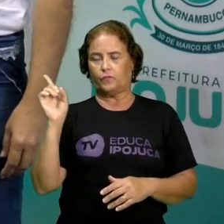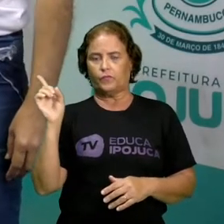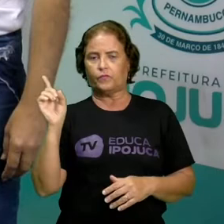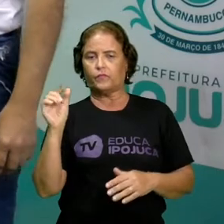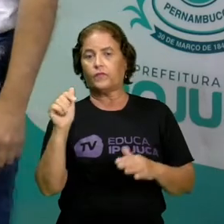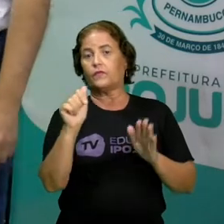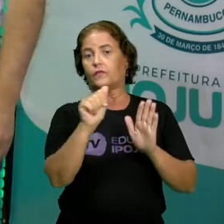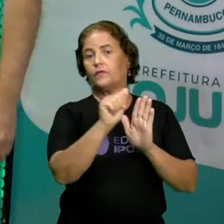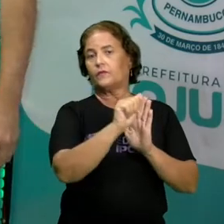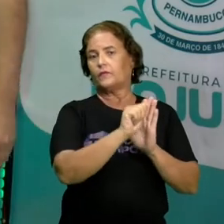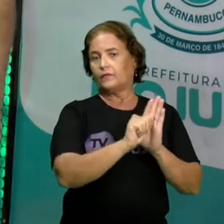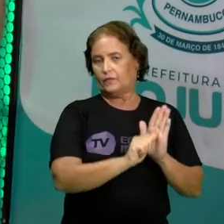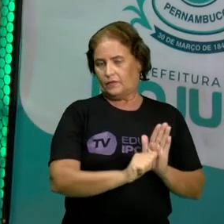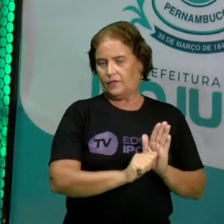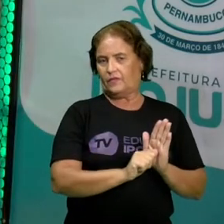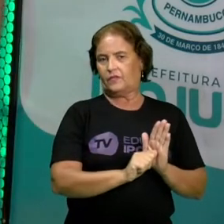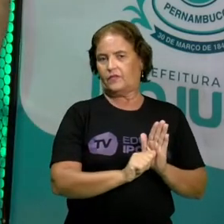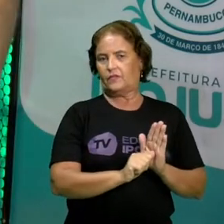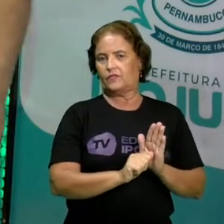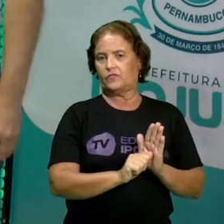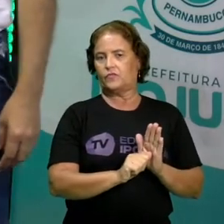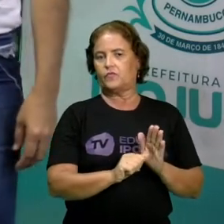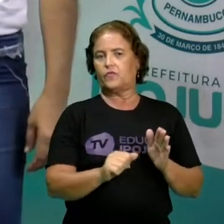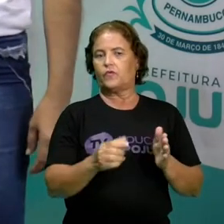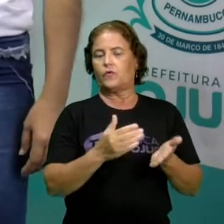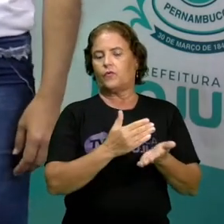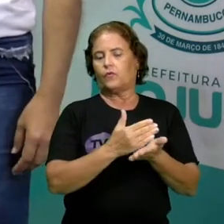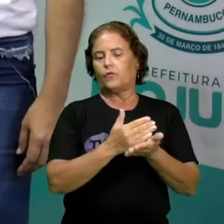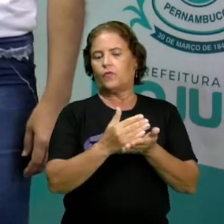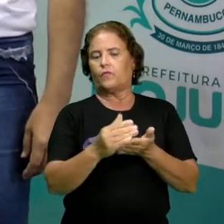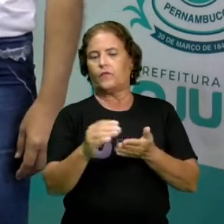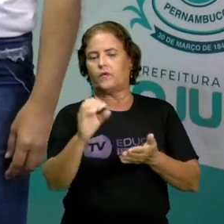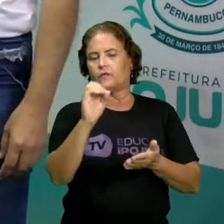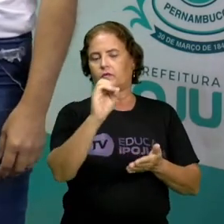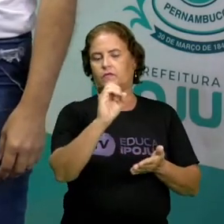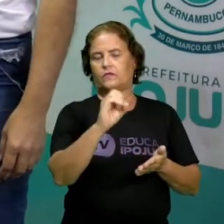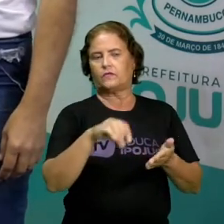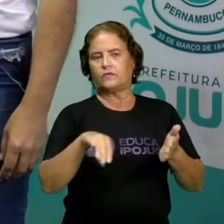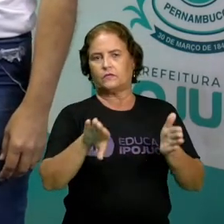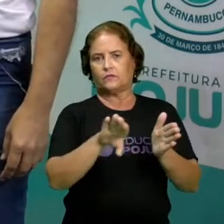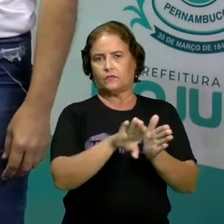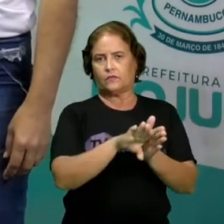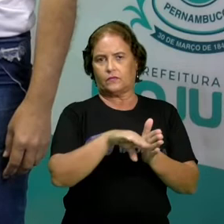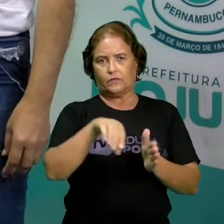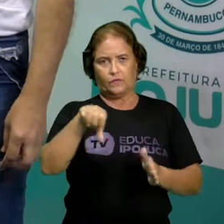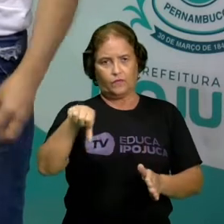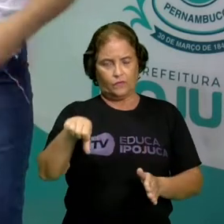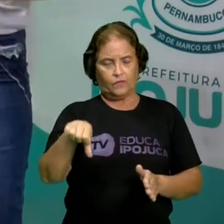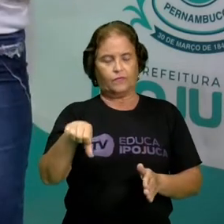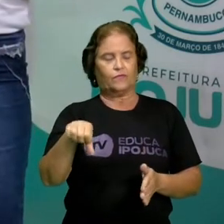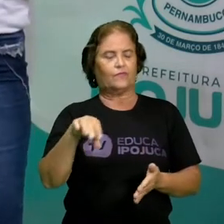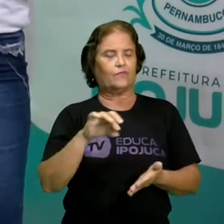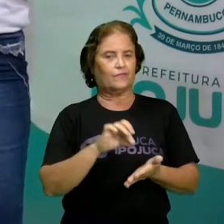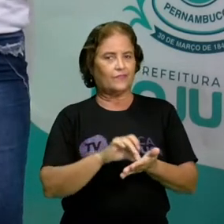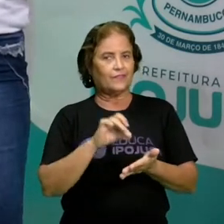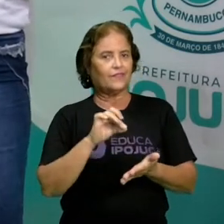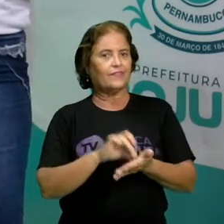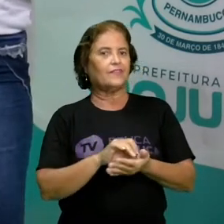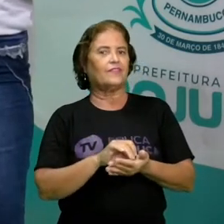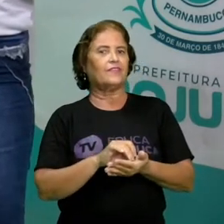estes algarismos que vai do 0 ao 9. Isso mesmo. Bom,